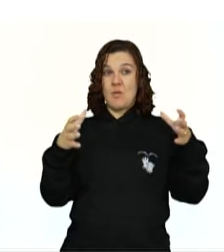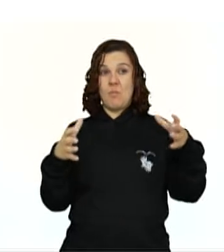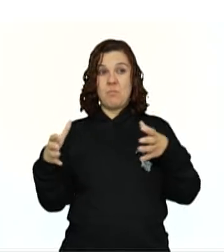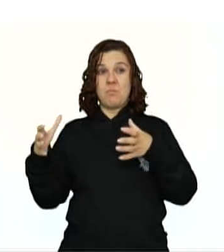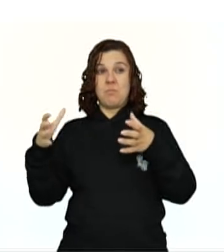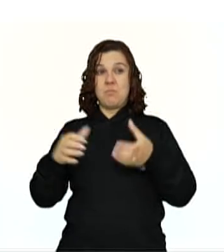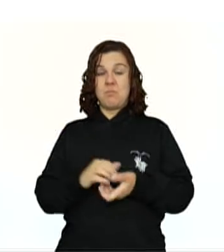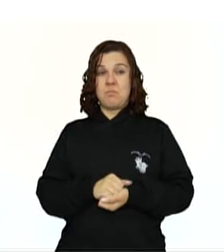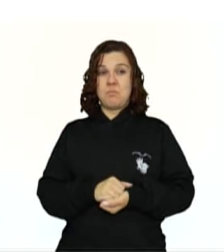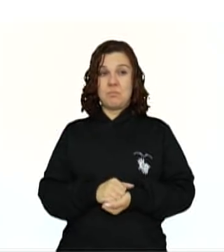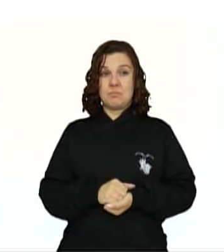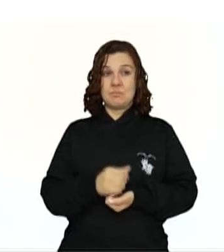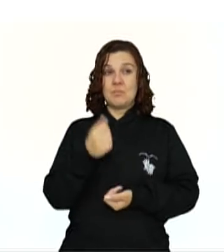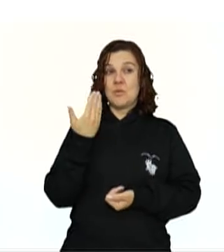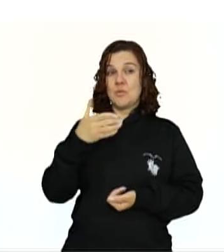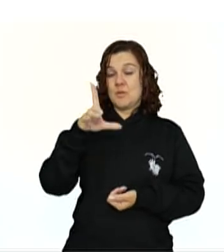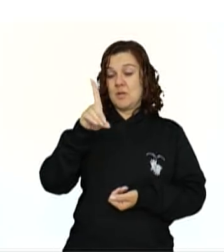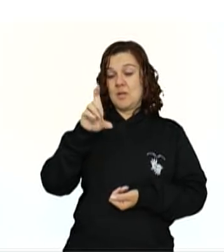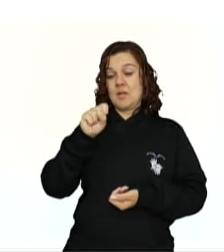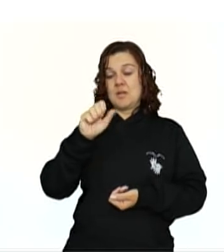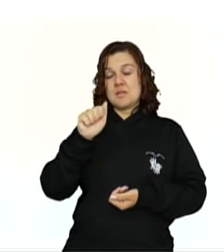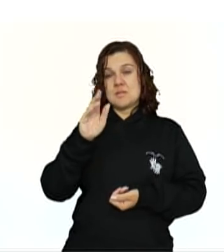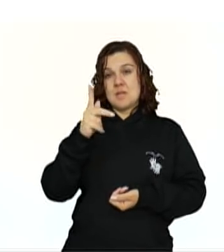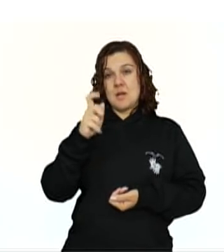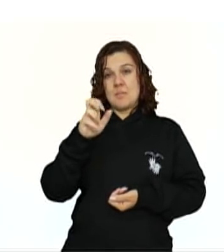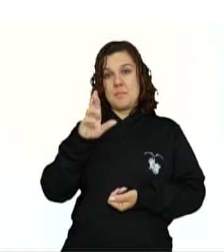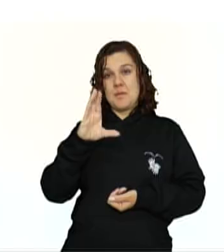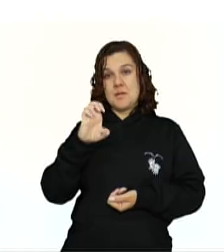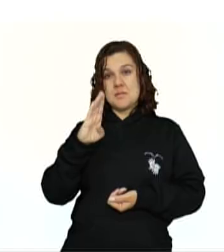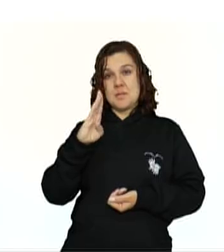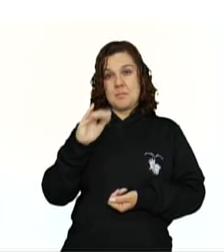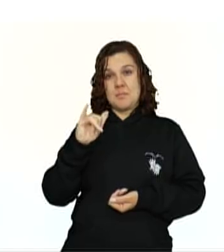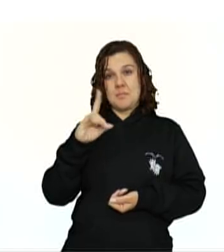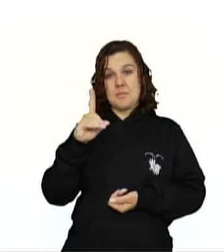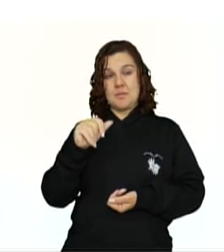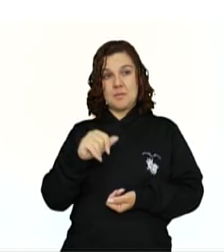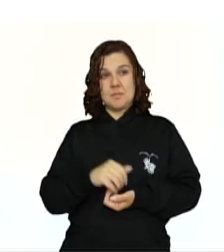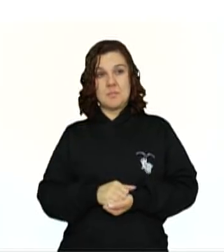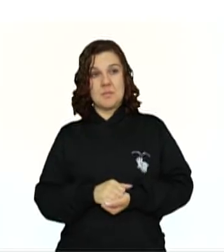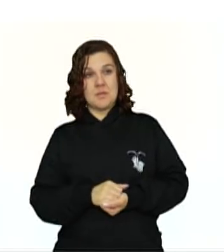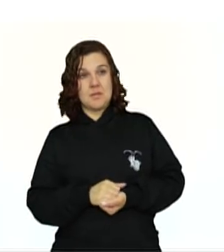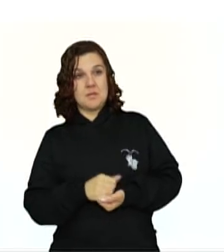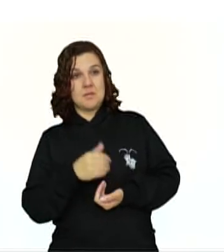passou desapercebida. Aí o menino diz, não seria